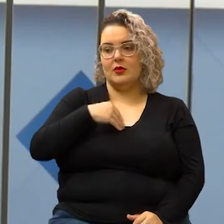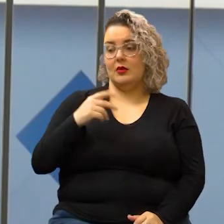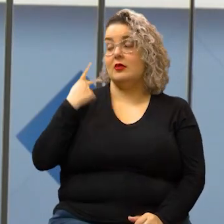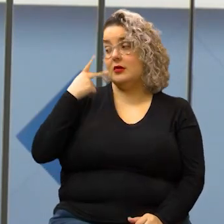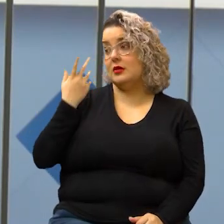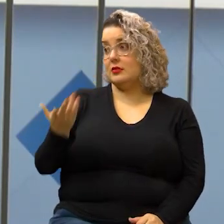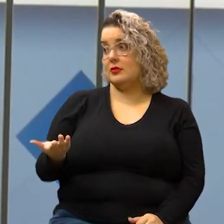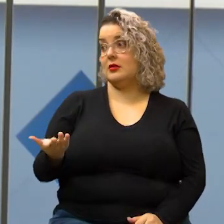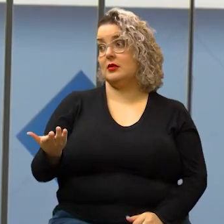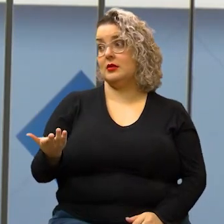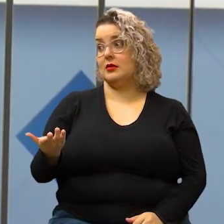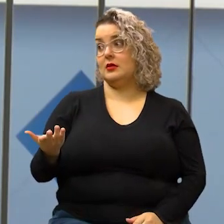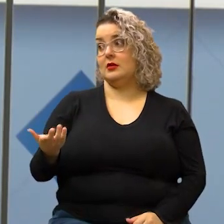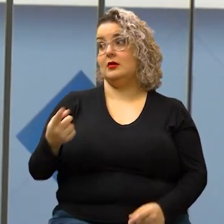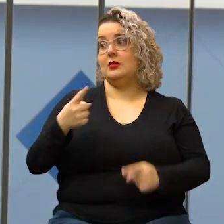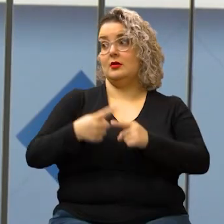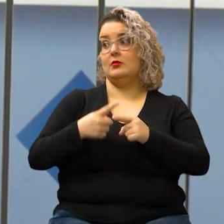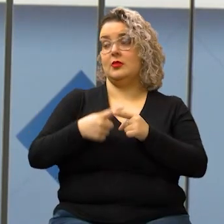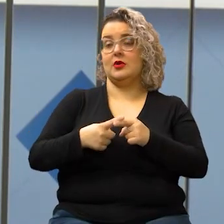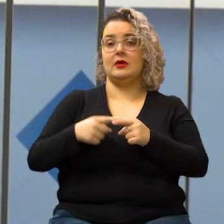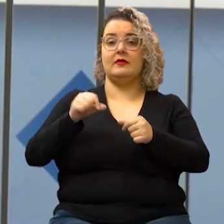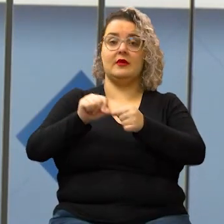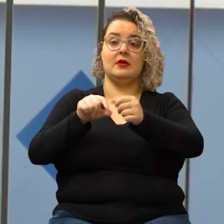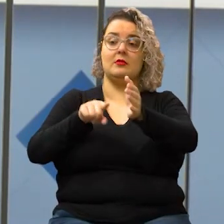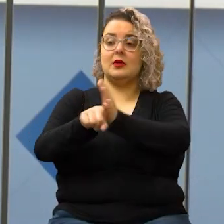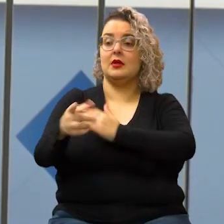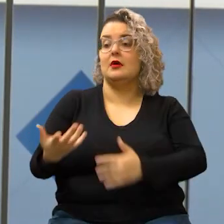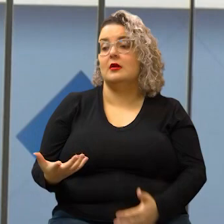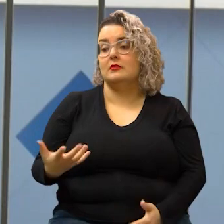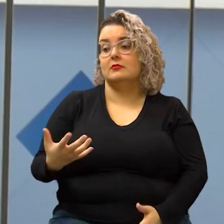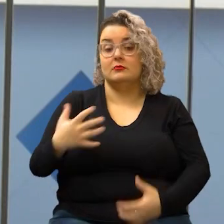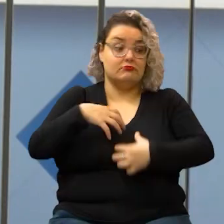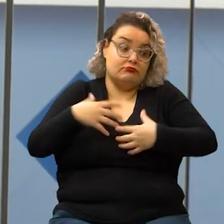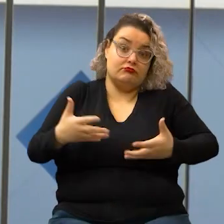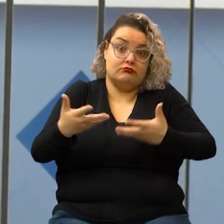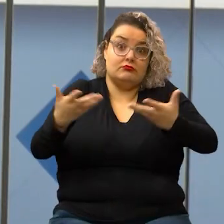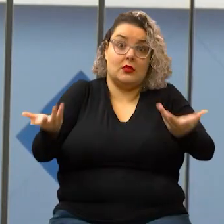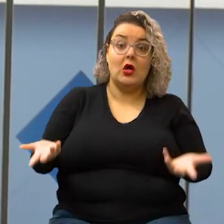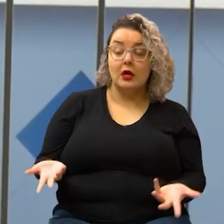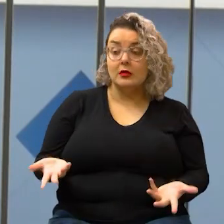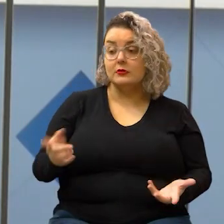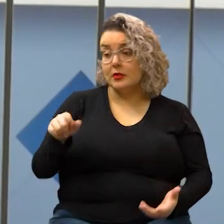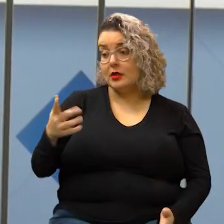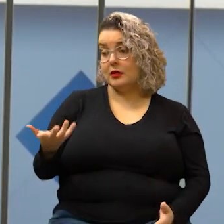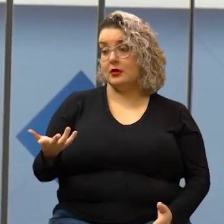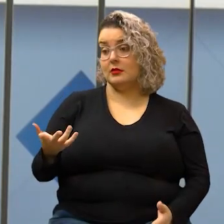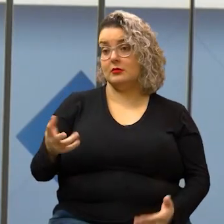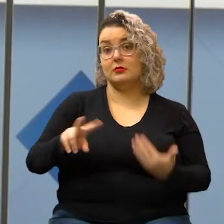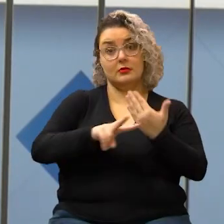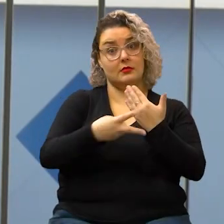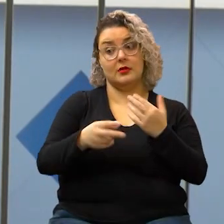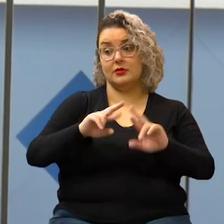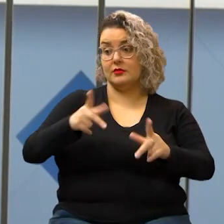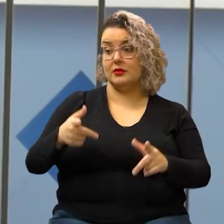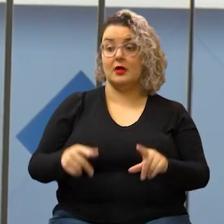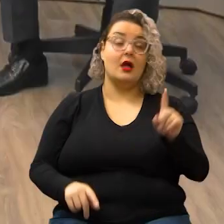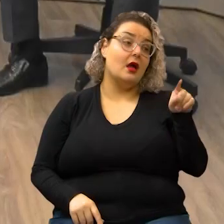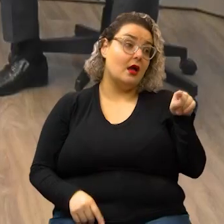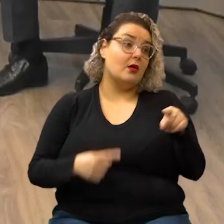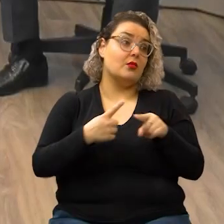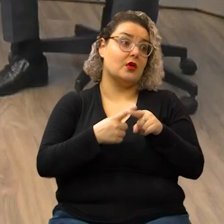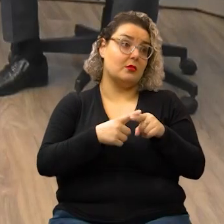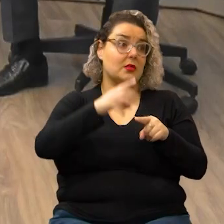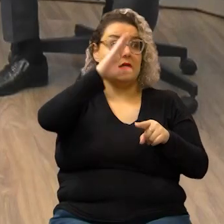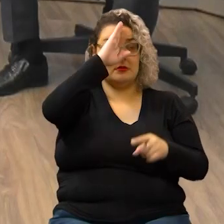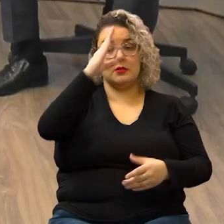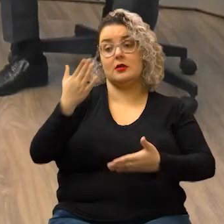vereador, né? Porque você faz uma pergunta, ela se sentiu estimulada, né? Deu um efeito contrário. Porque,